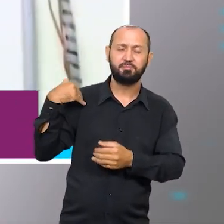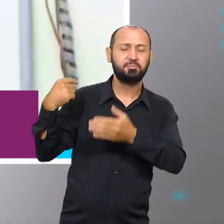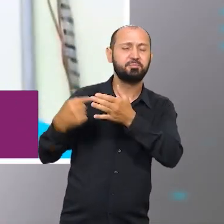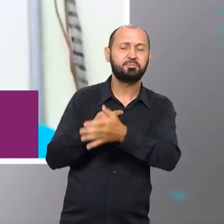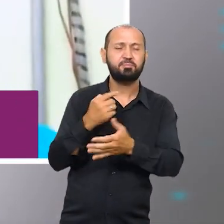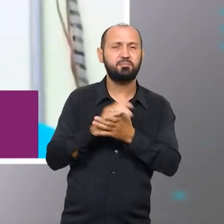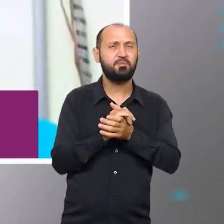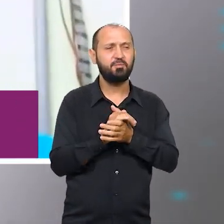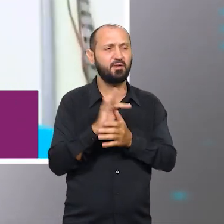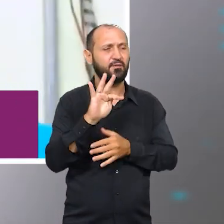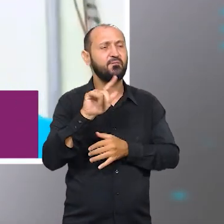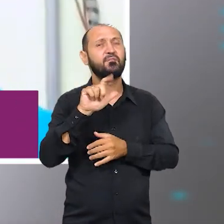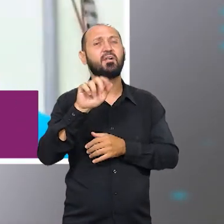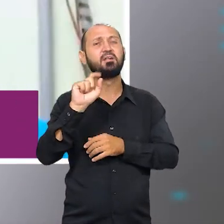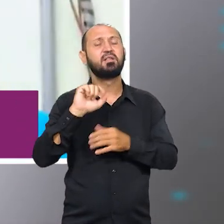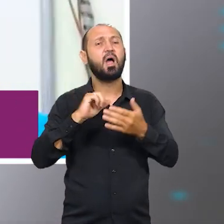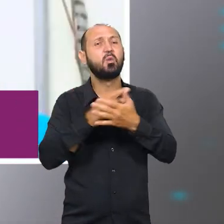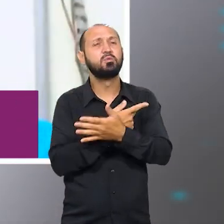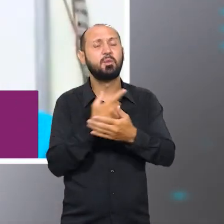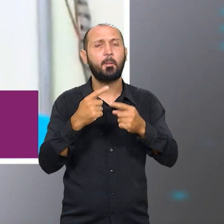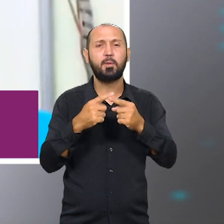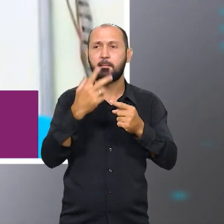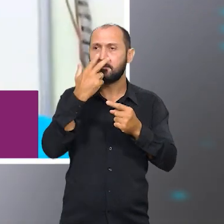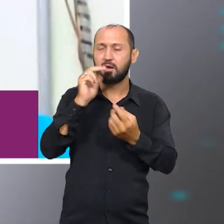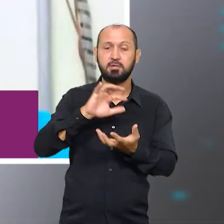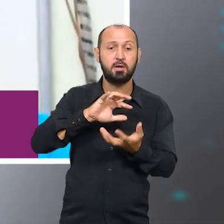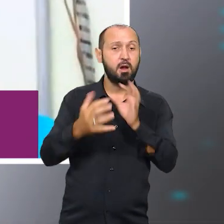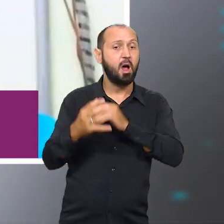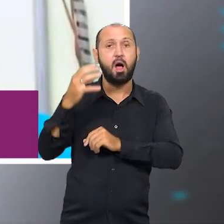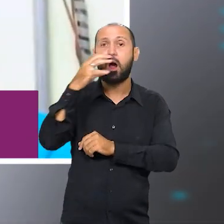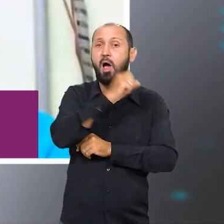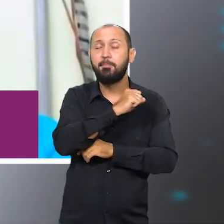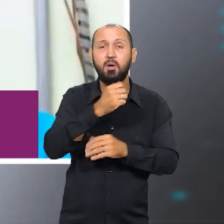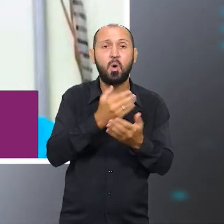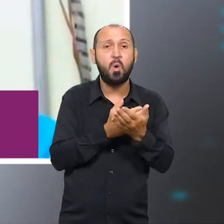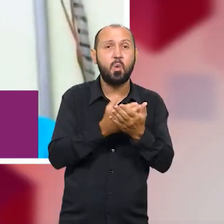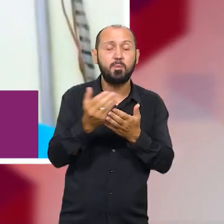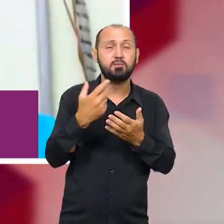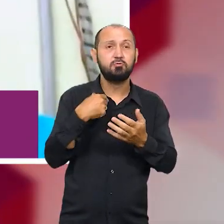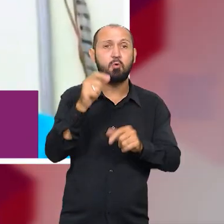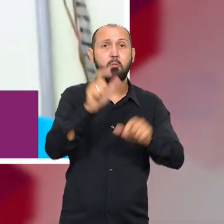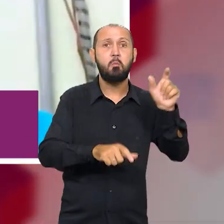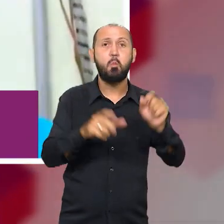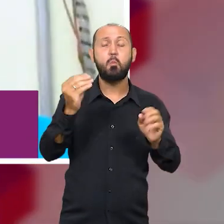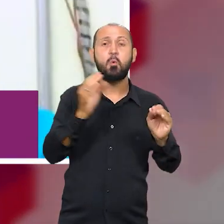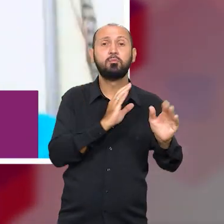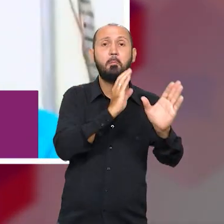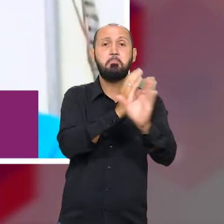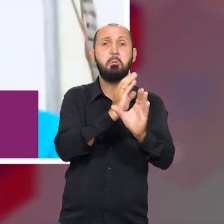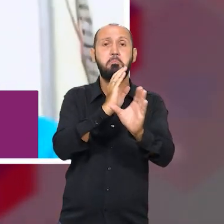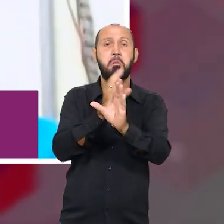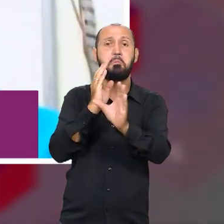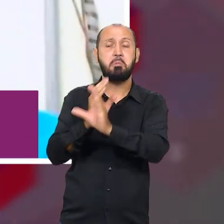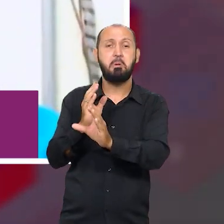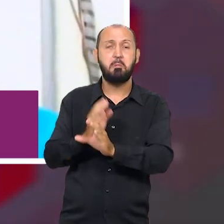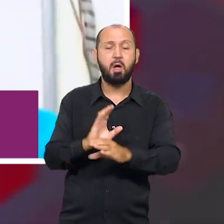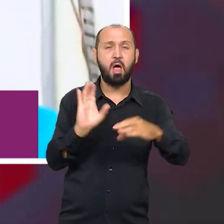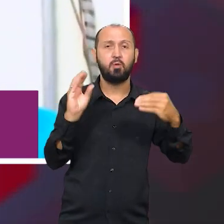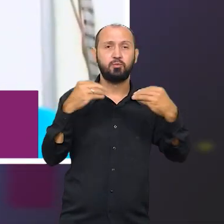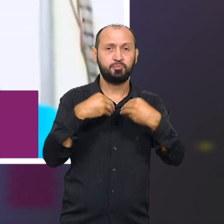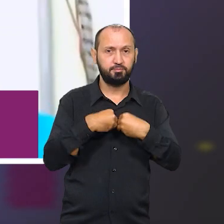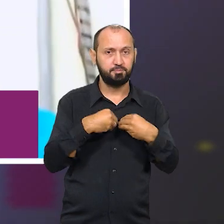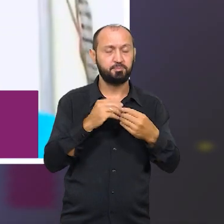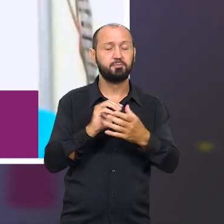perguntam muito, né? Flávia, o que está acontecendo? Que de uma hora para outra é um monte de